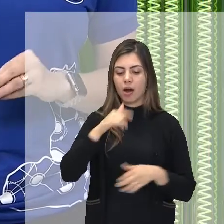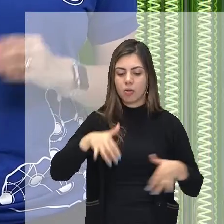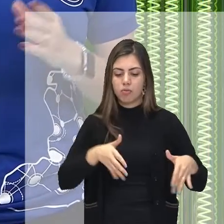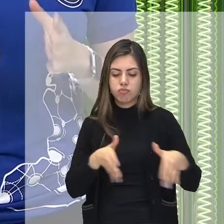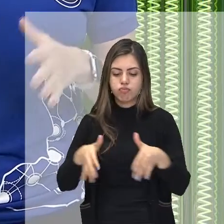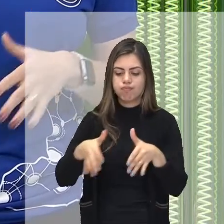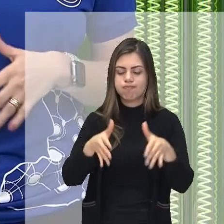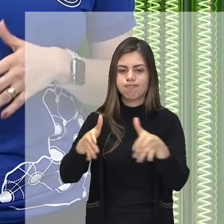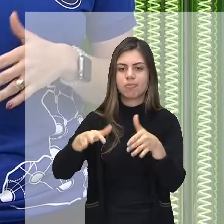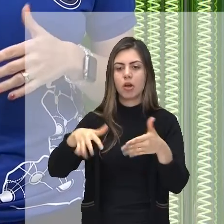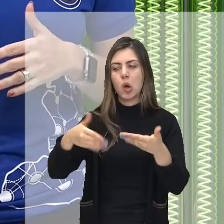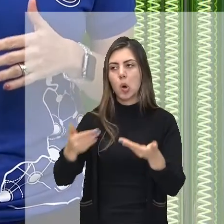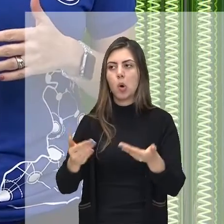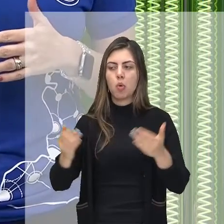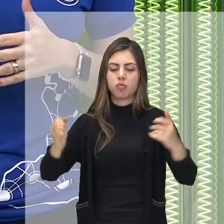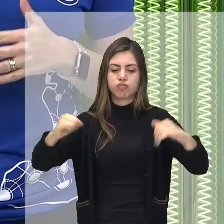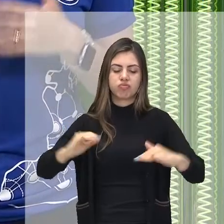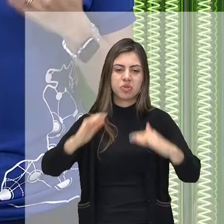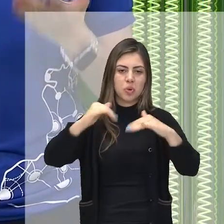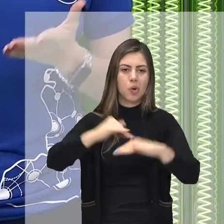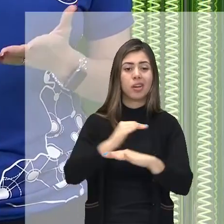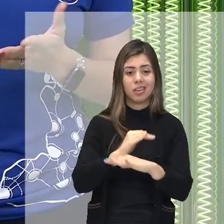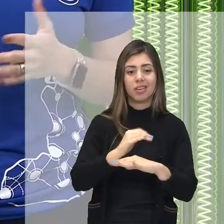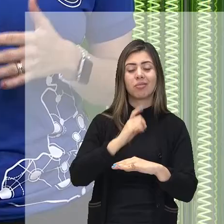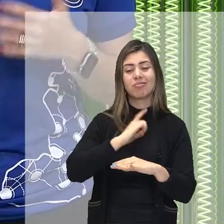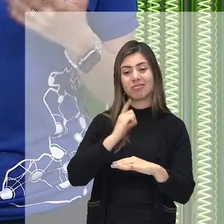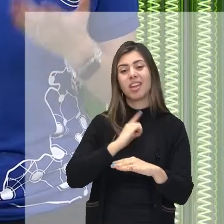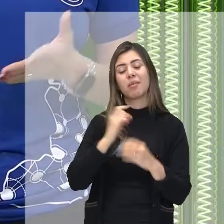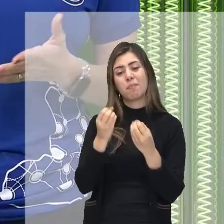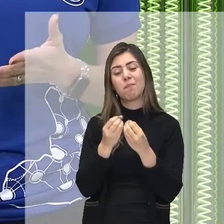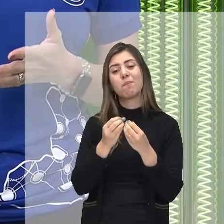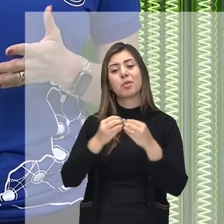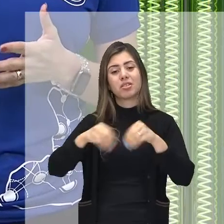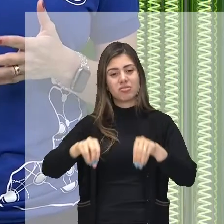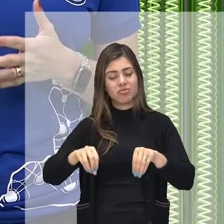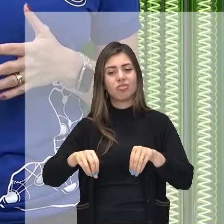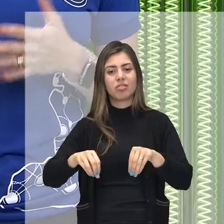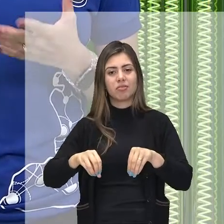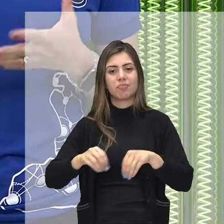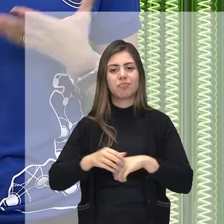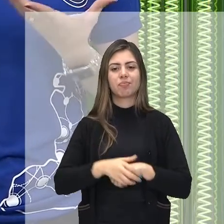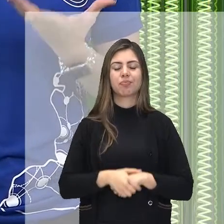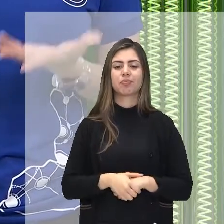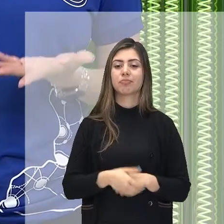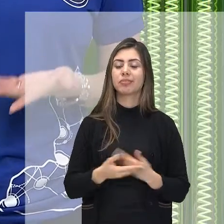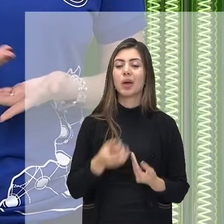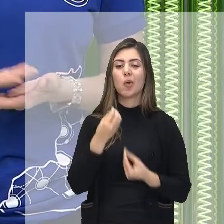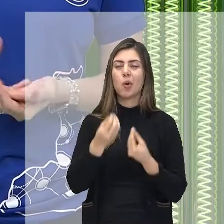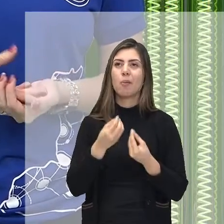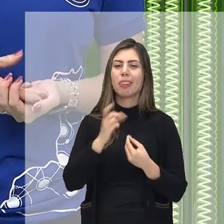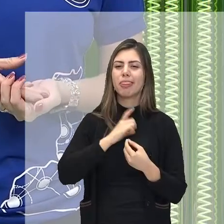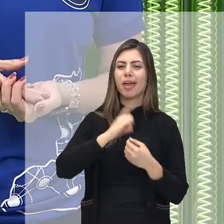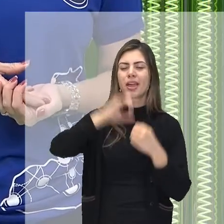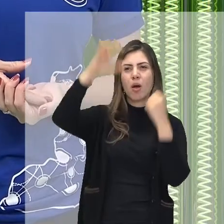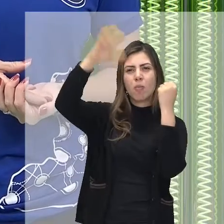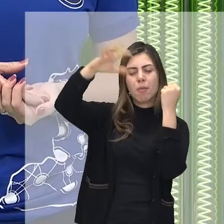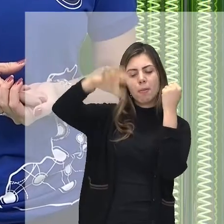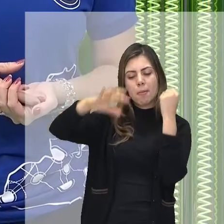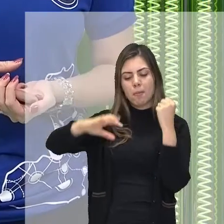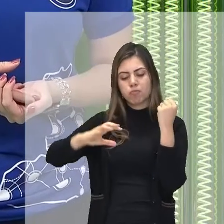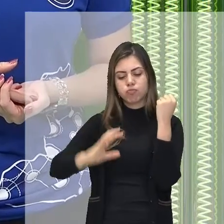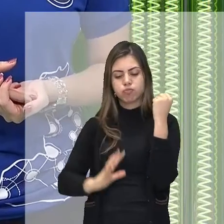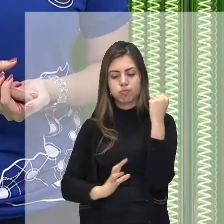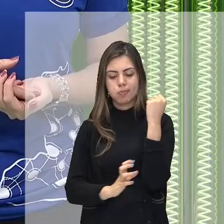de água, então é no caso de rios, lagos, né? Que acabam recebendo esse ácido